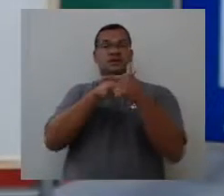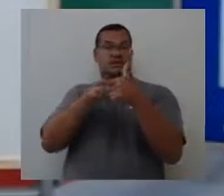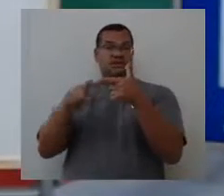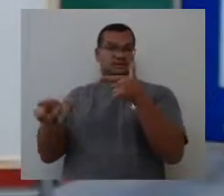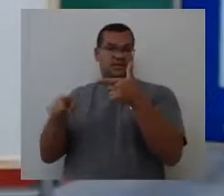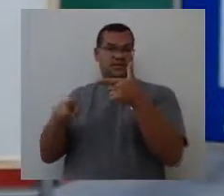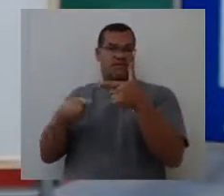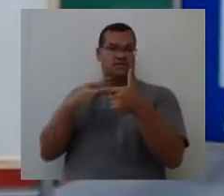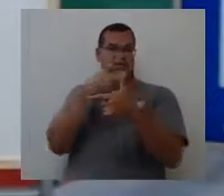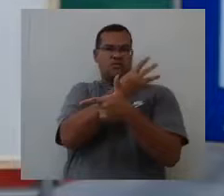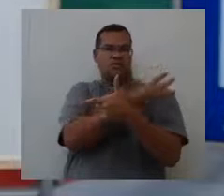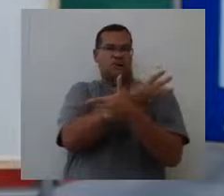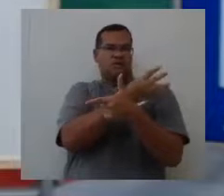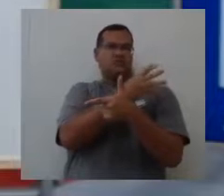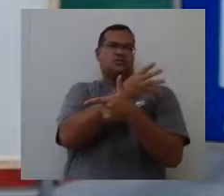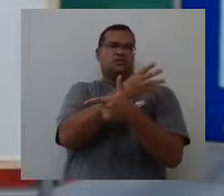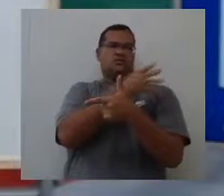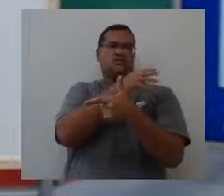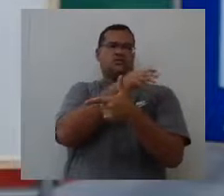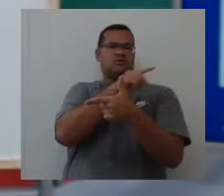entre